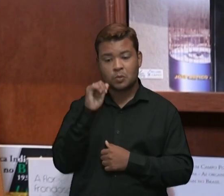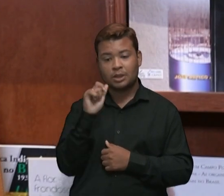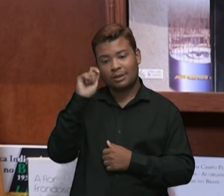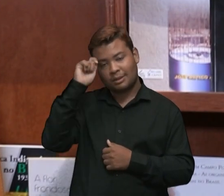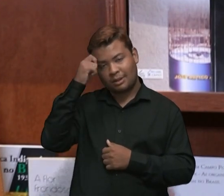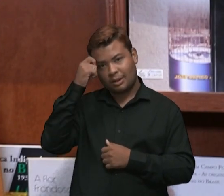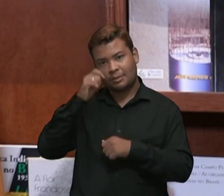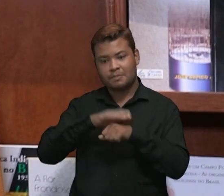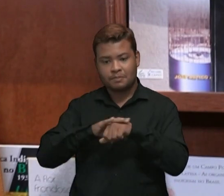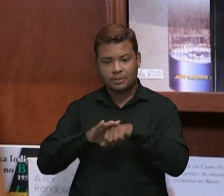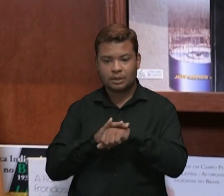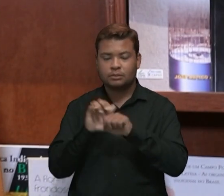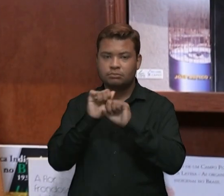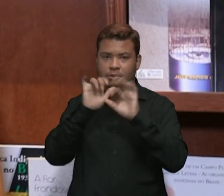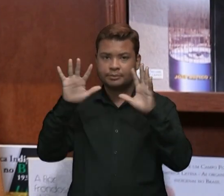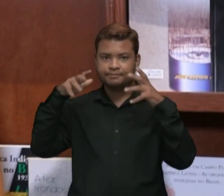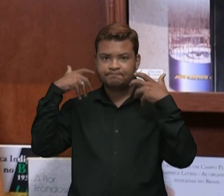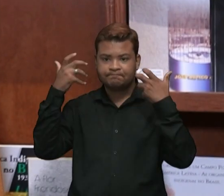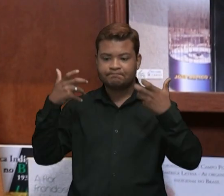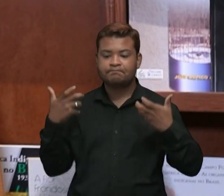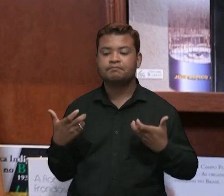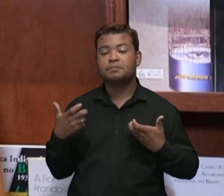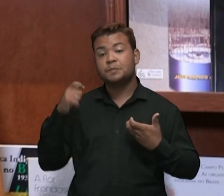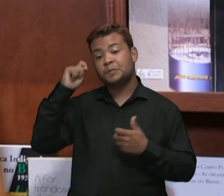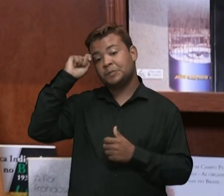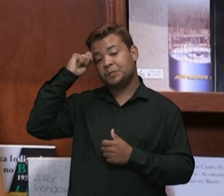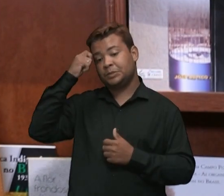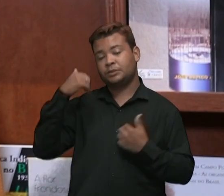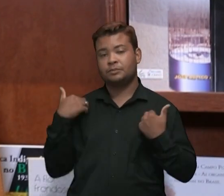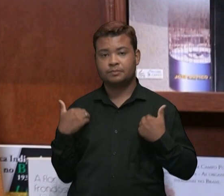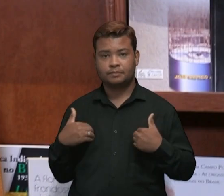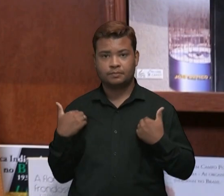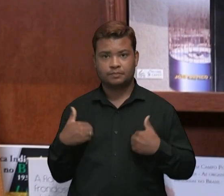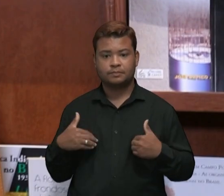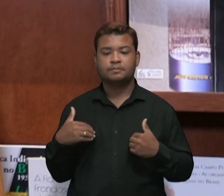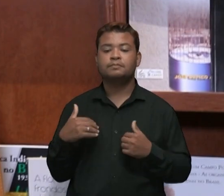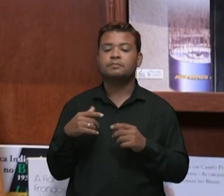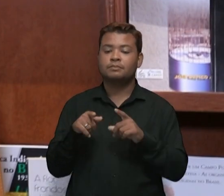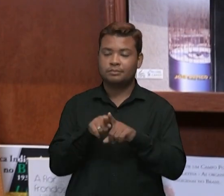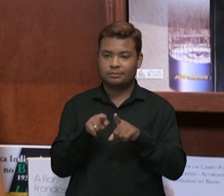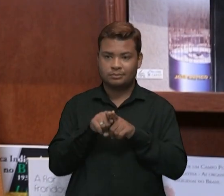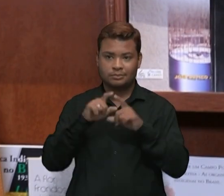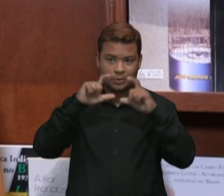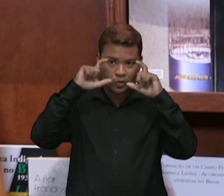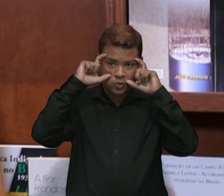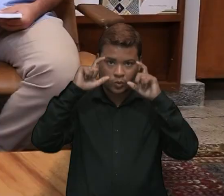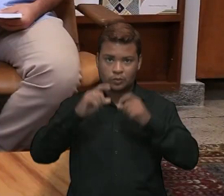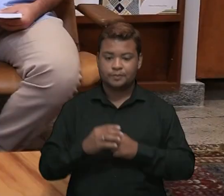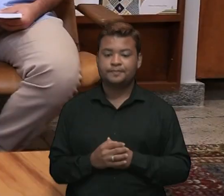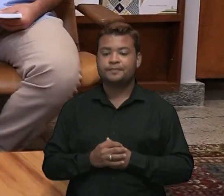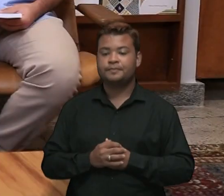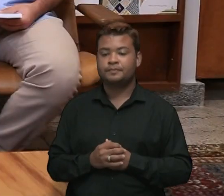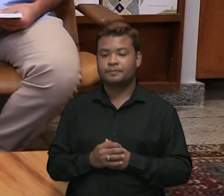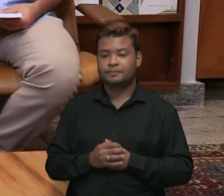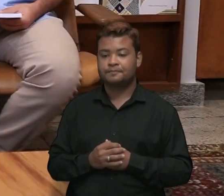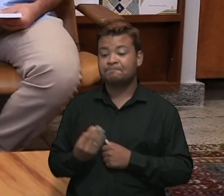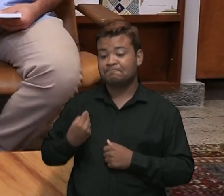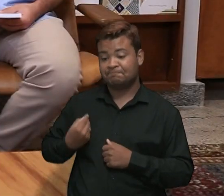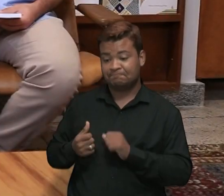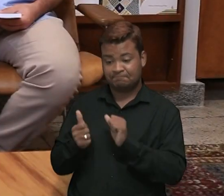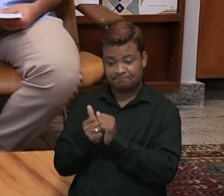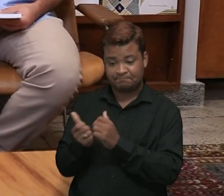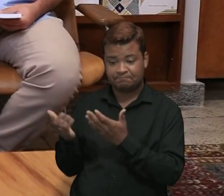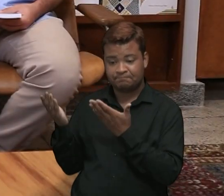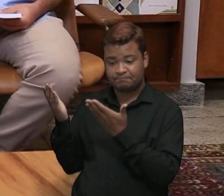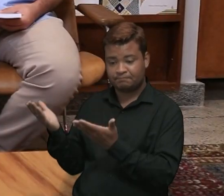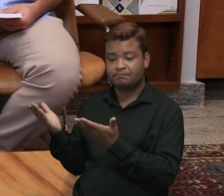negra de pele clara, tenho cabelos pretos, cacheados, logo abaixo dos ombros e uso óculos. E está aqui com a gente